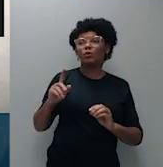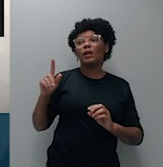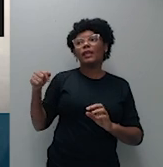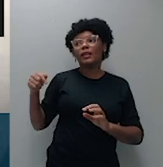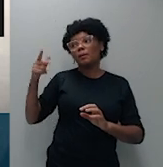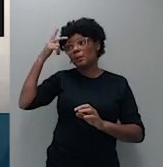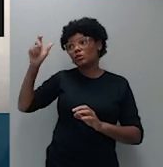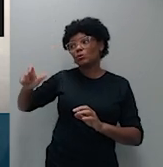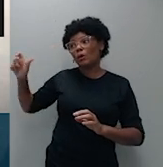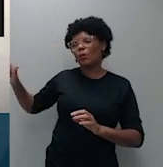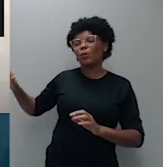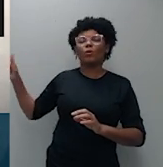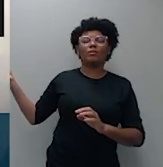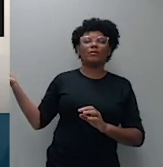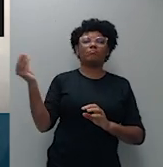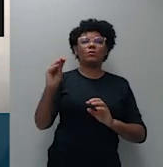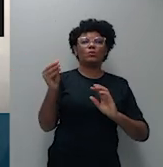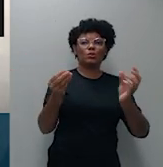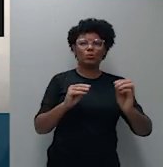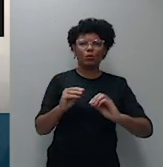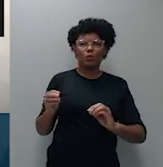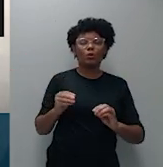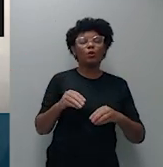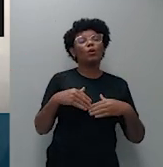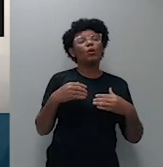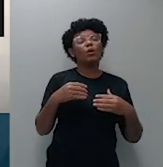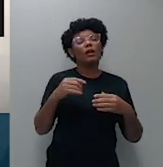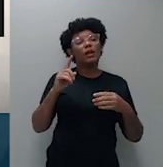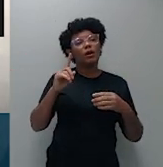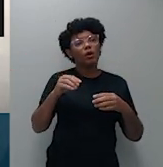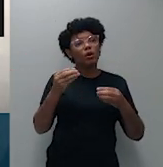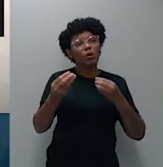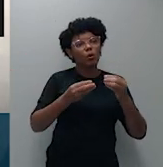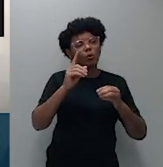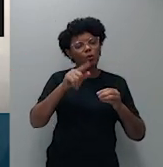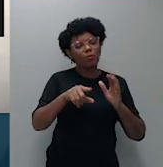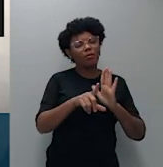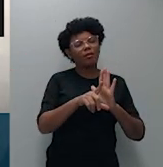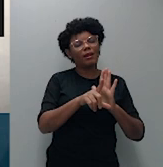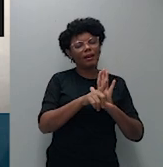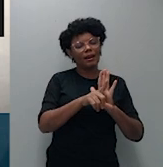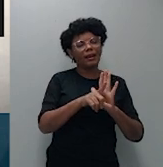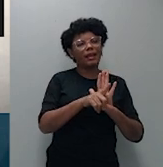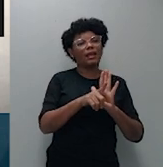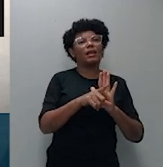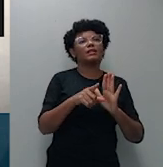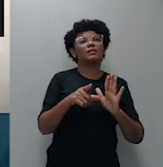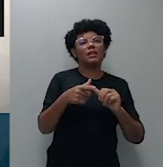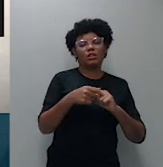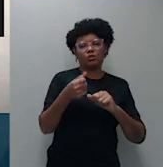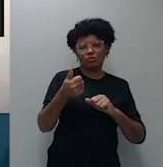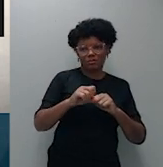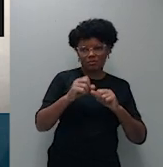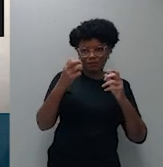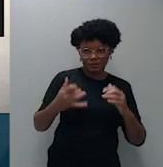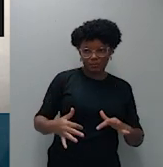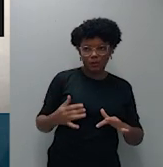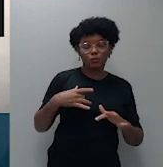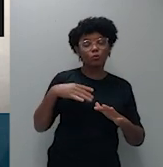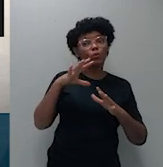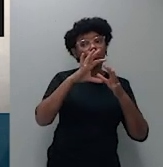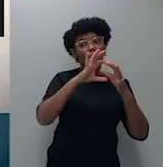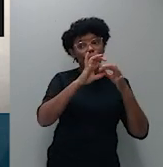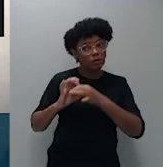dispõe a lei do civil da internet Nesse contexto verifica-se que os autores